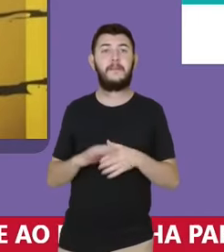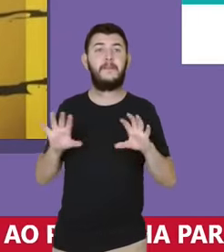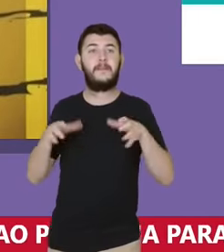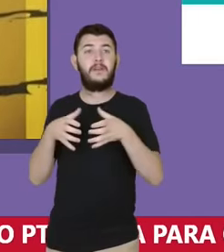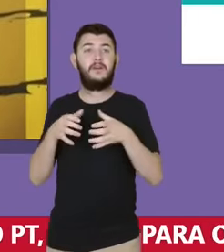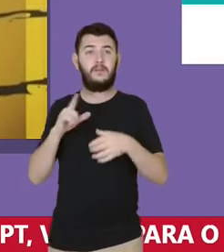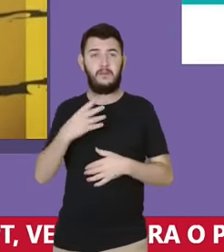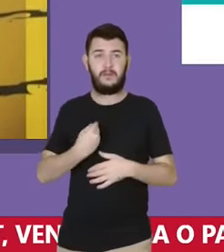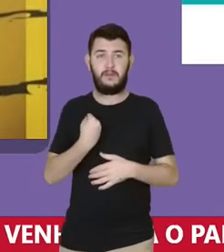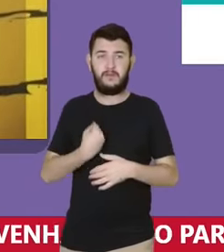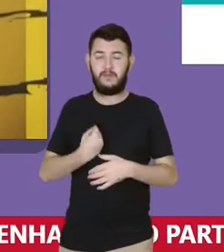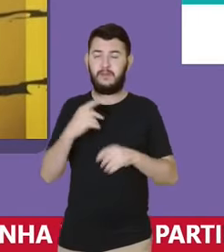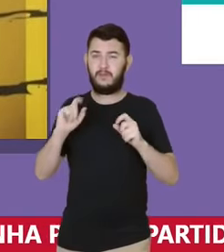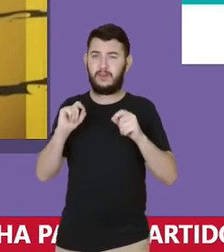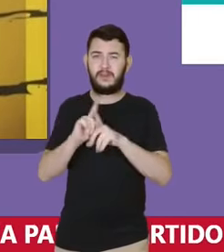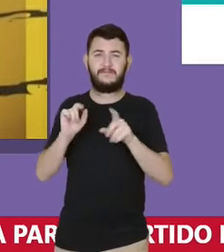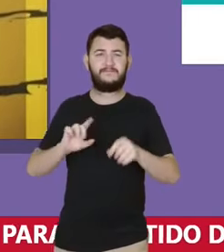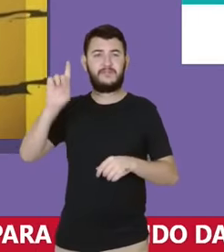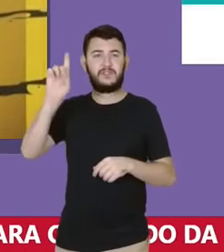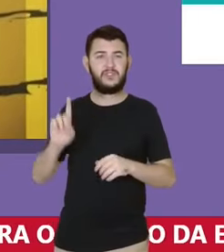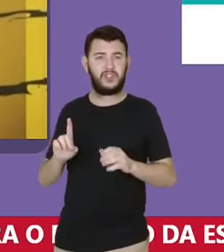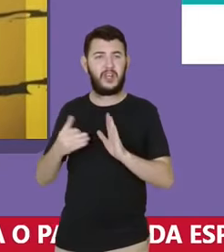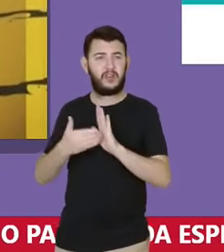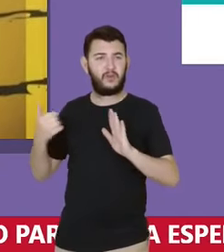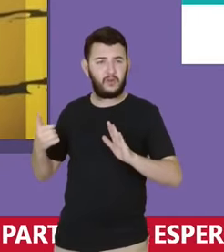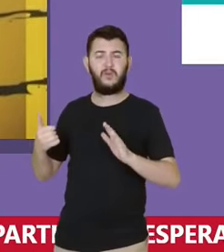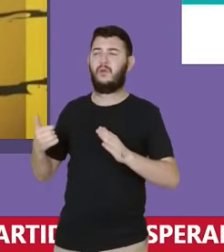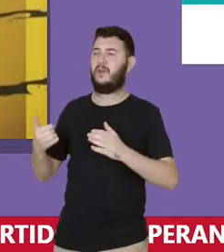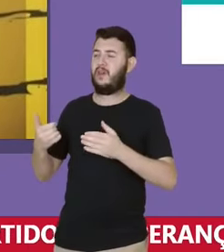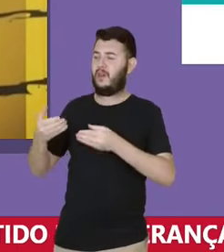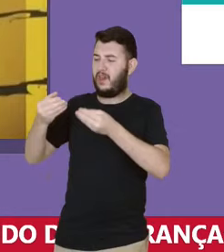aos direitos. E aí nós temos